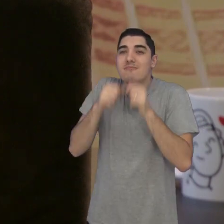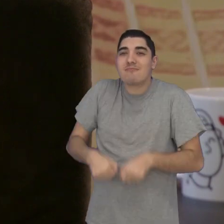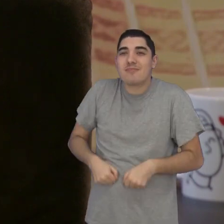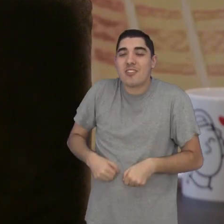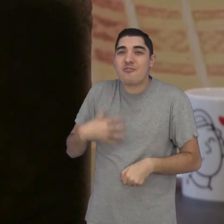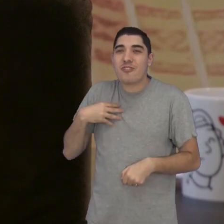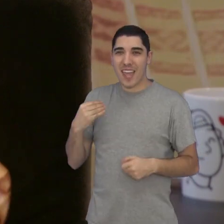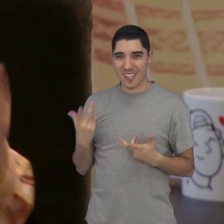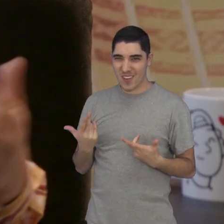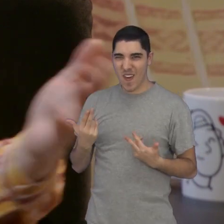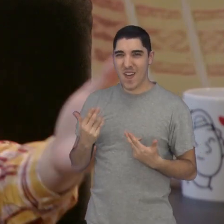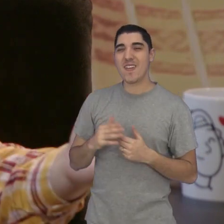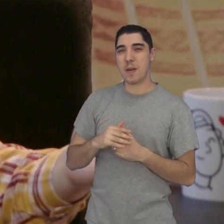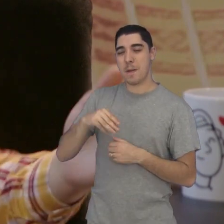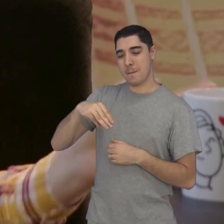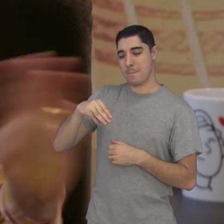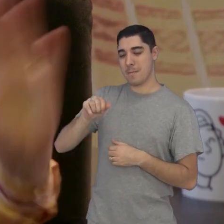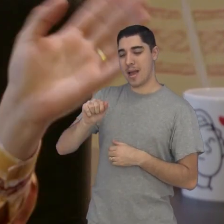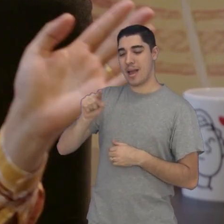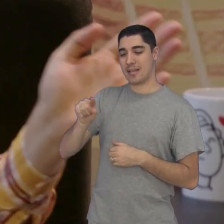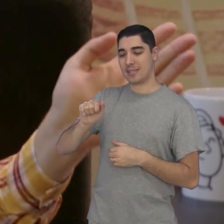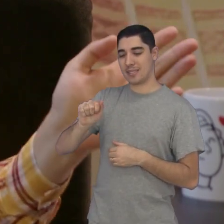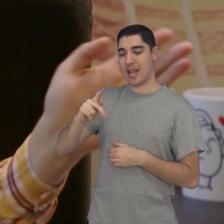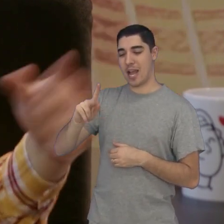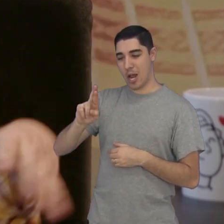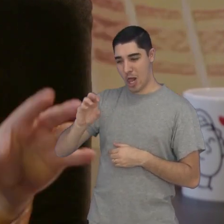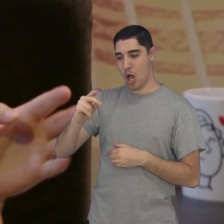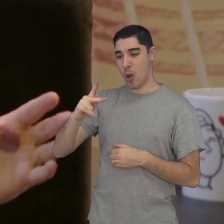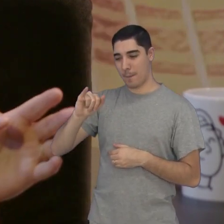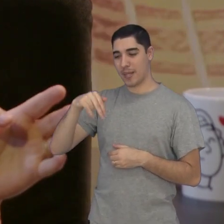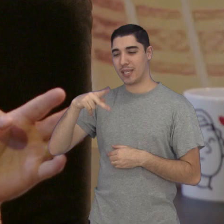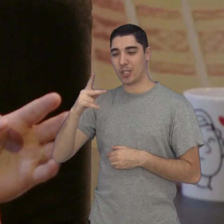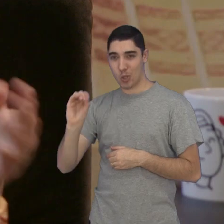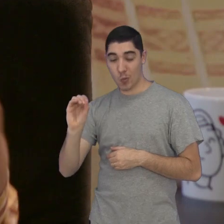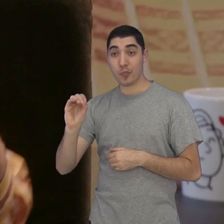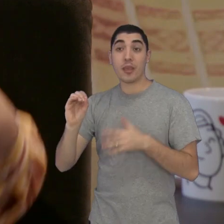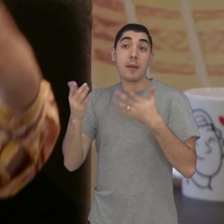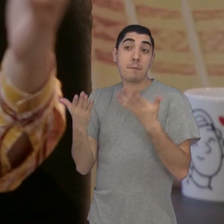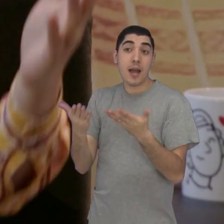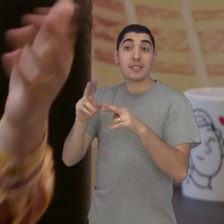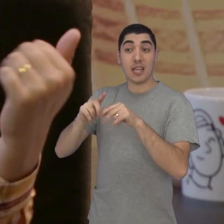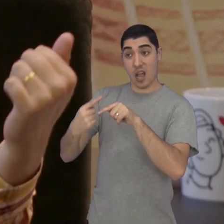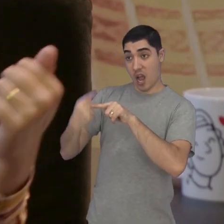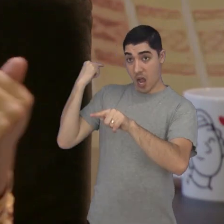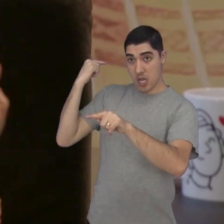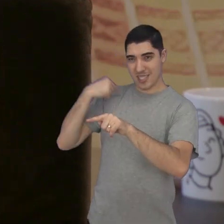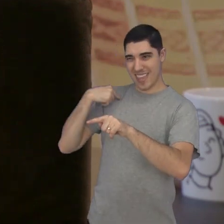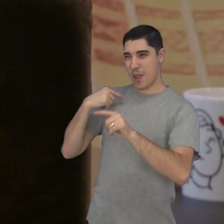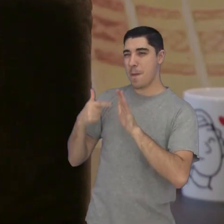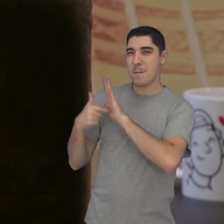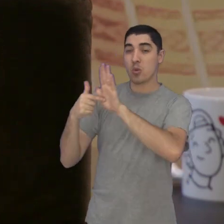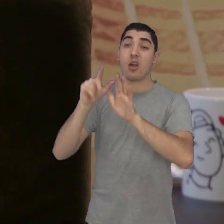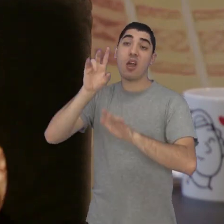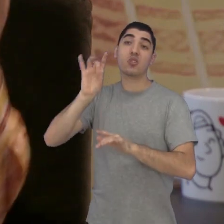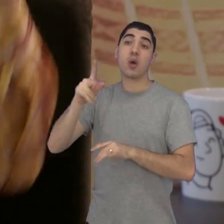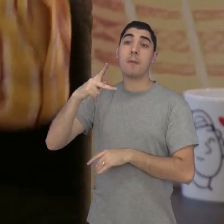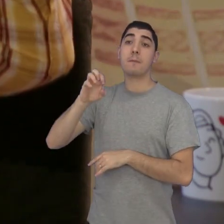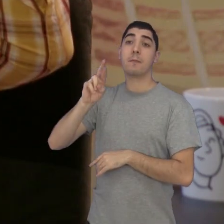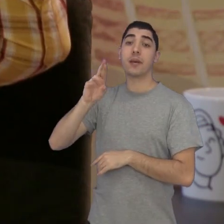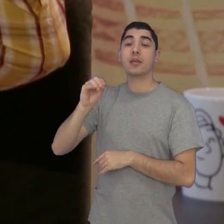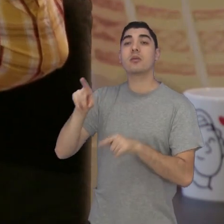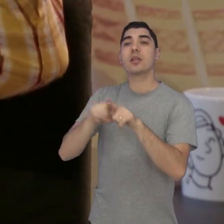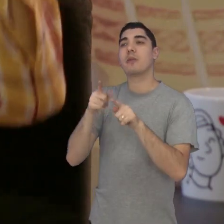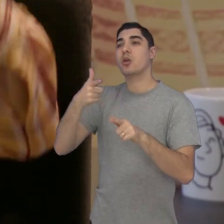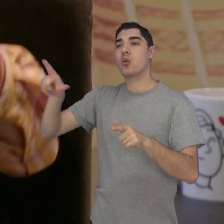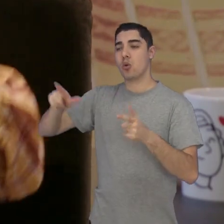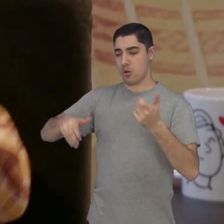Mazzaropim. Que a primeira vez que eu subi no palco, eu não era Mazzaropim, eu era o Pedro, o menino que ia falar do Mazzaropi. O Reizinho, o